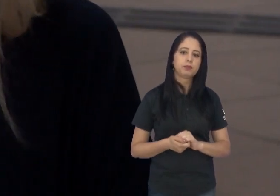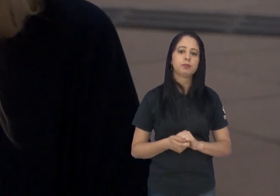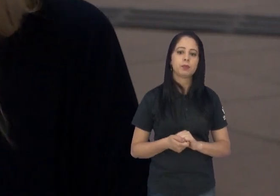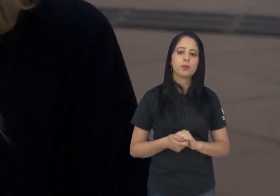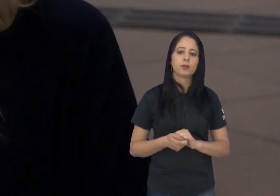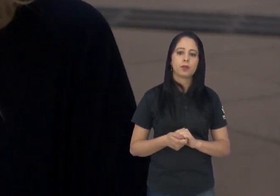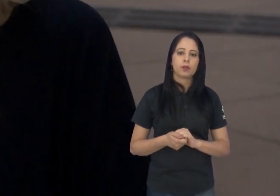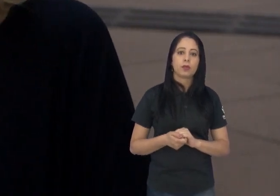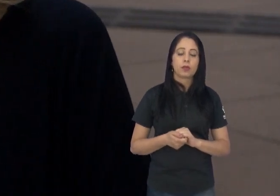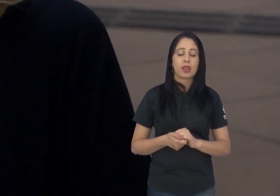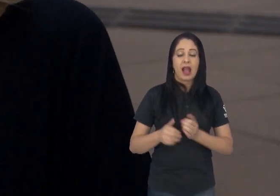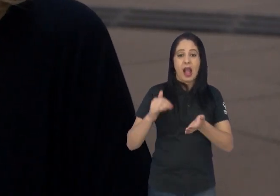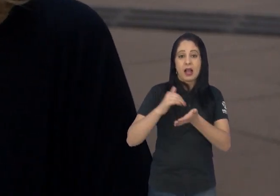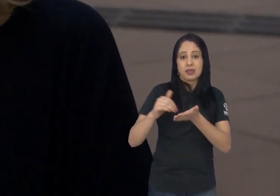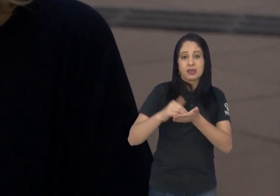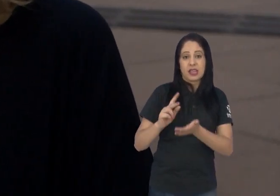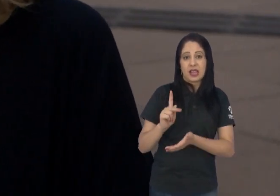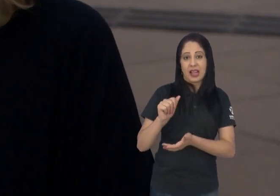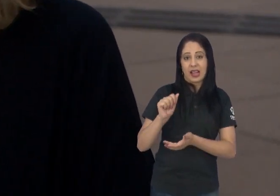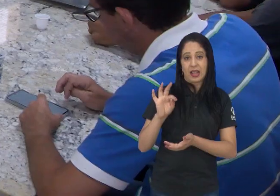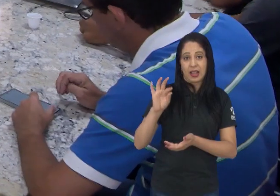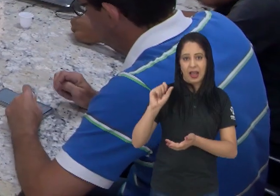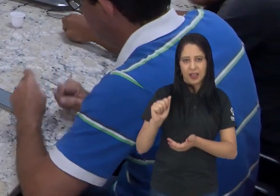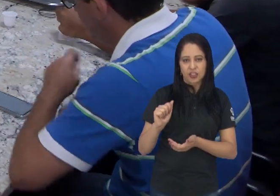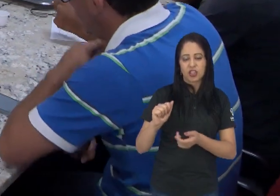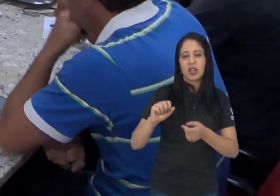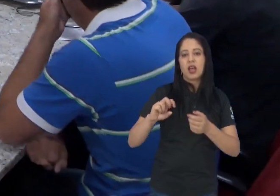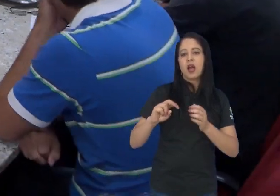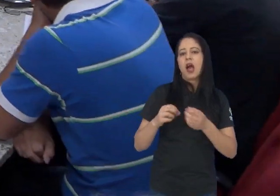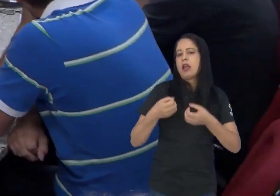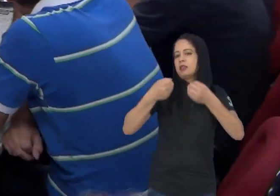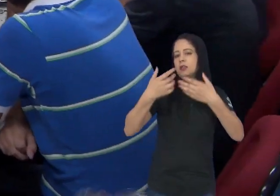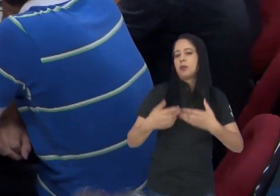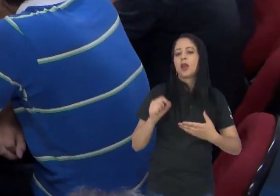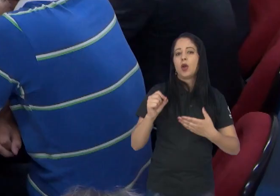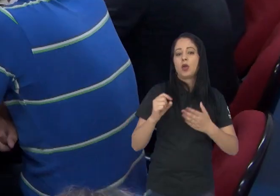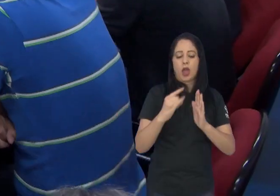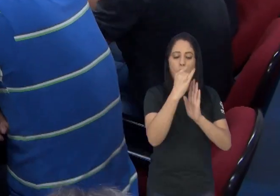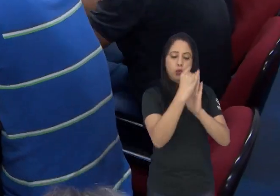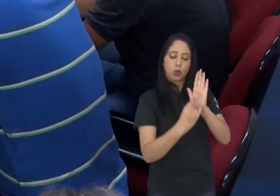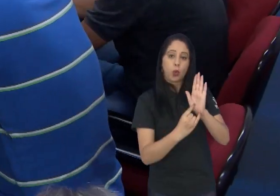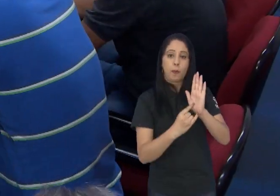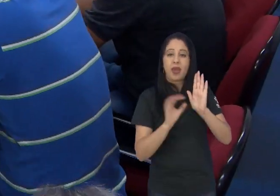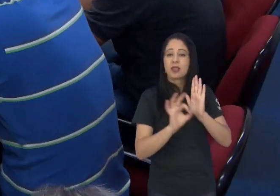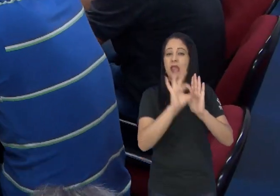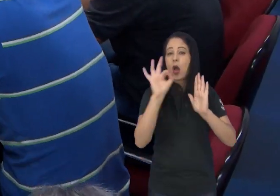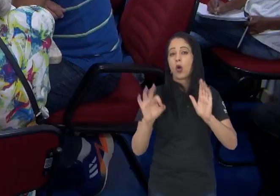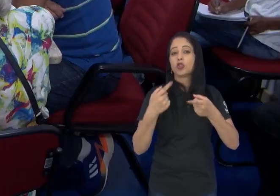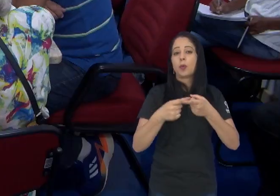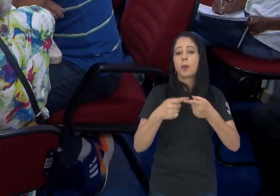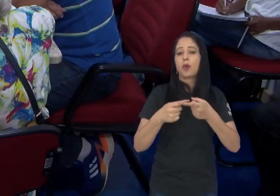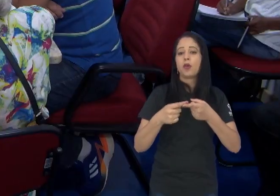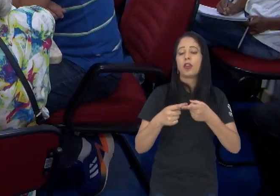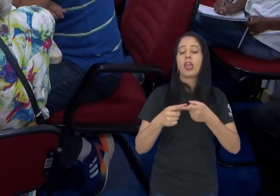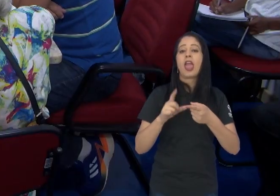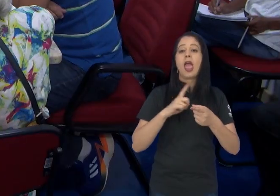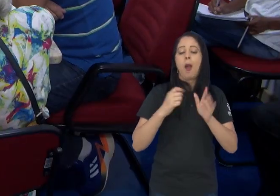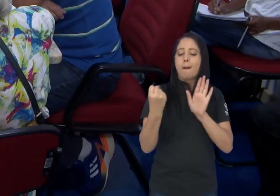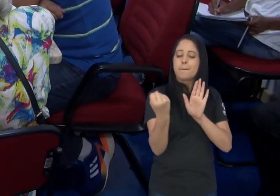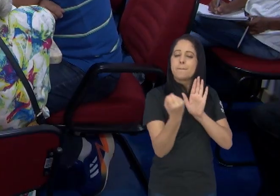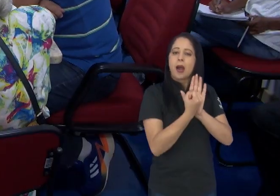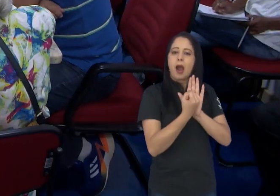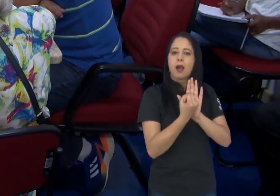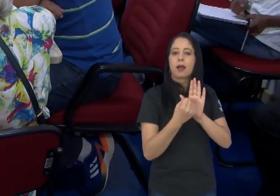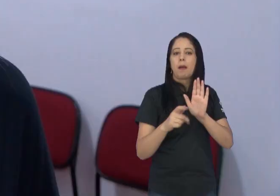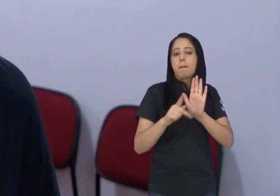Kátia Machado, é deixar um legado de debate e ações permanentes para a melhoria da prática e da estrutura esportiva em